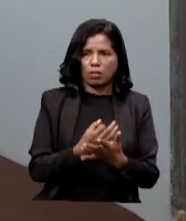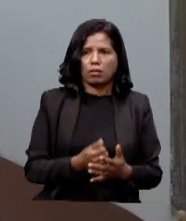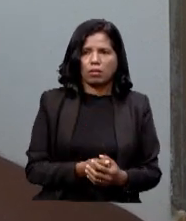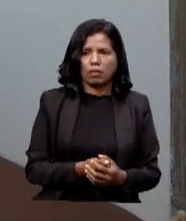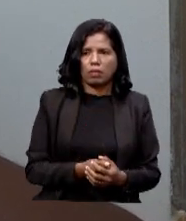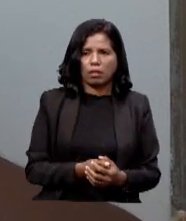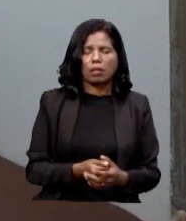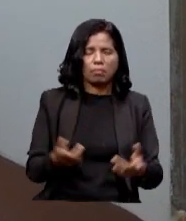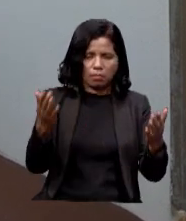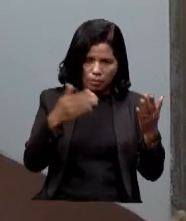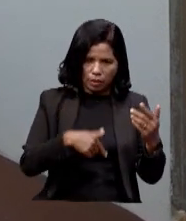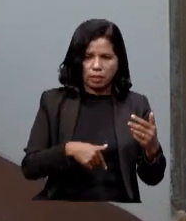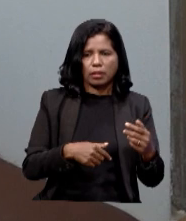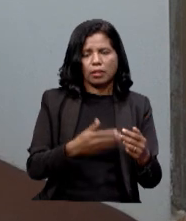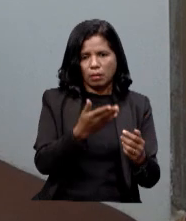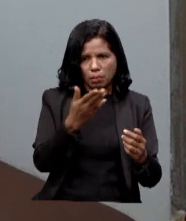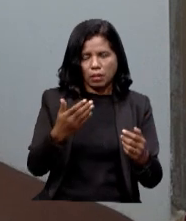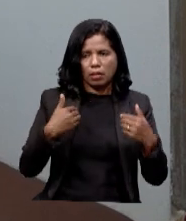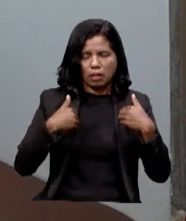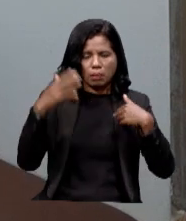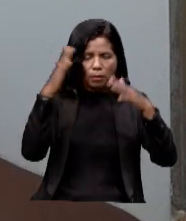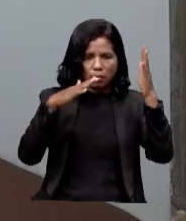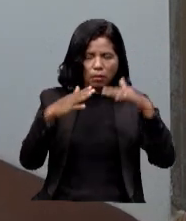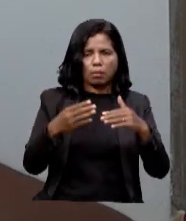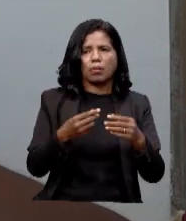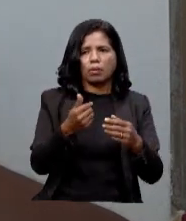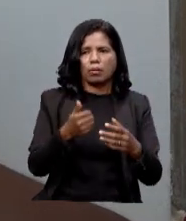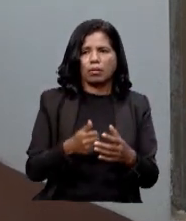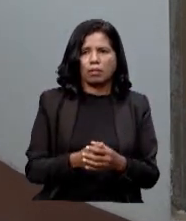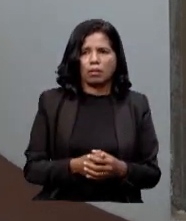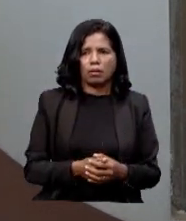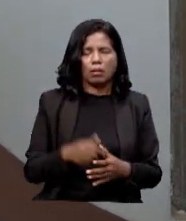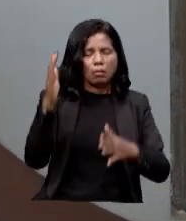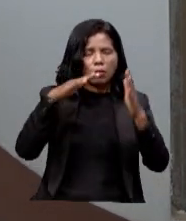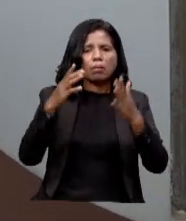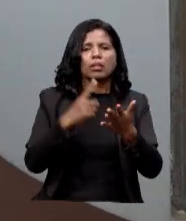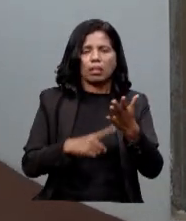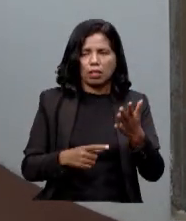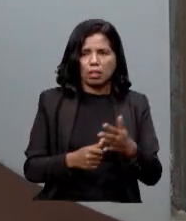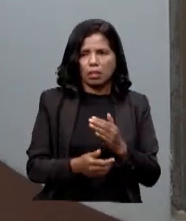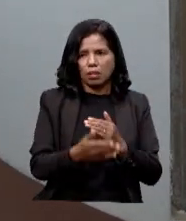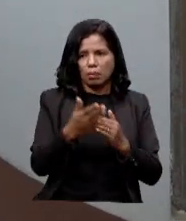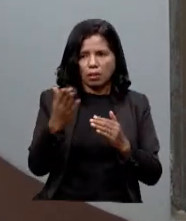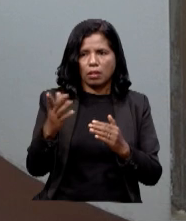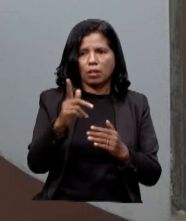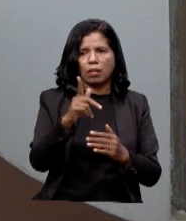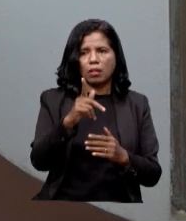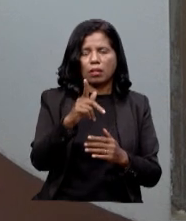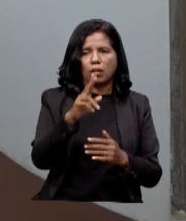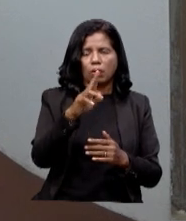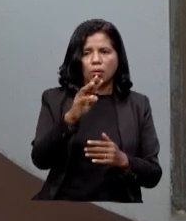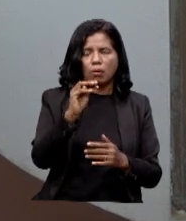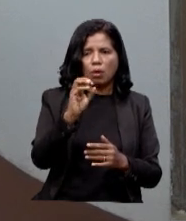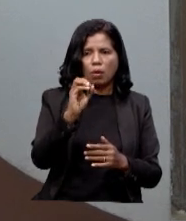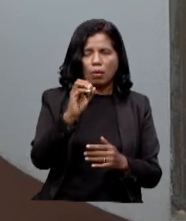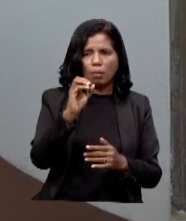bola hau di tam mai, itu bot ya problem itu kan dah problem saya dah kamu khususnya sini problem saya dah itu bot ni kupon tamah itu